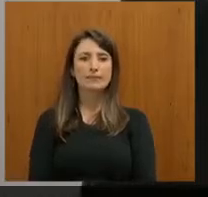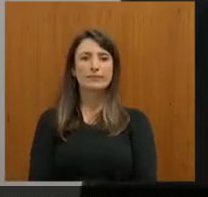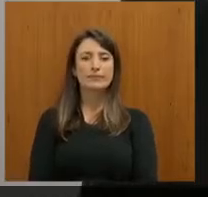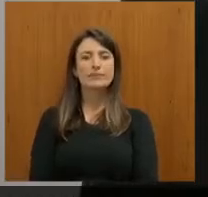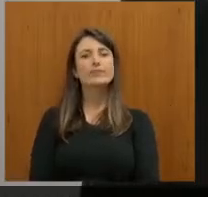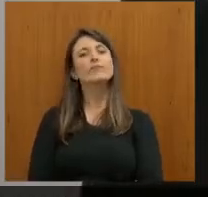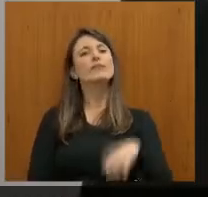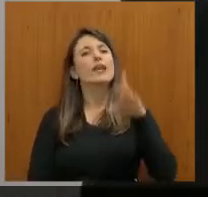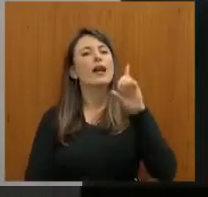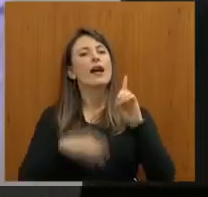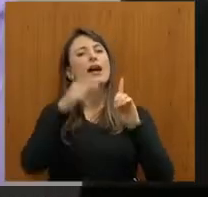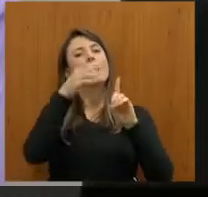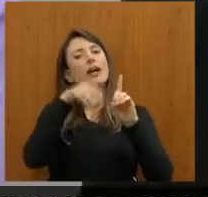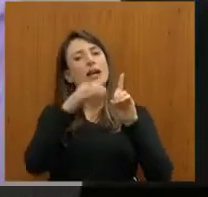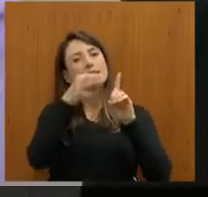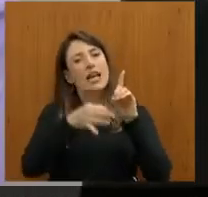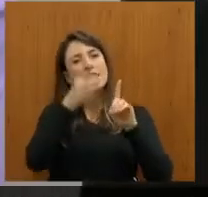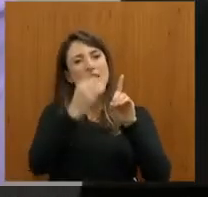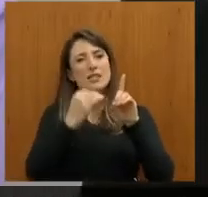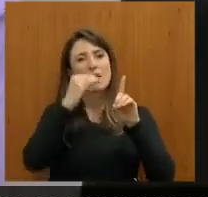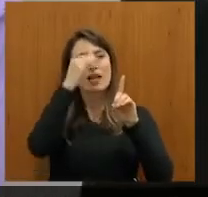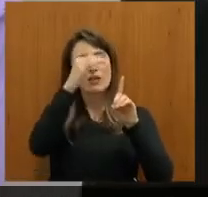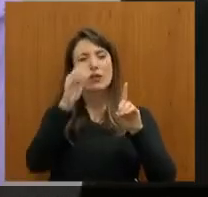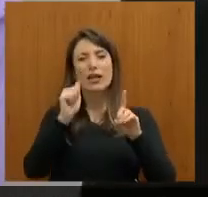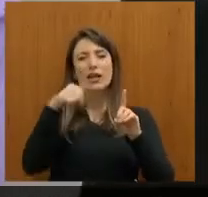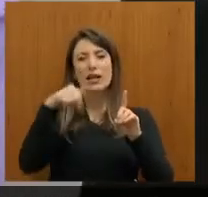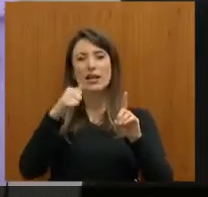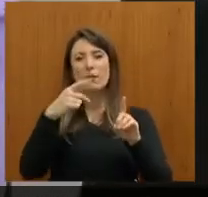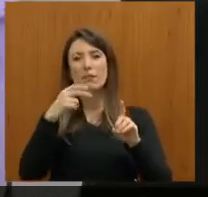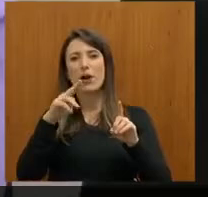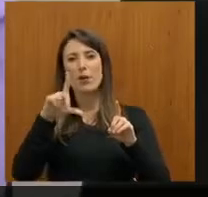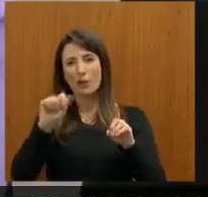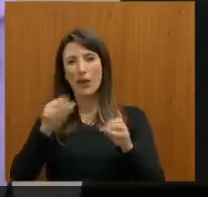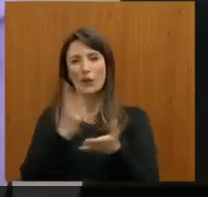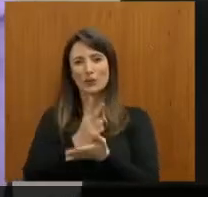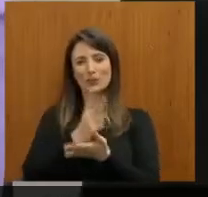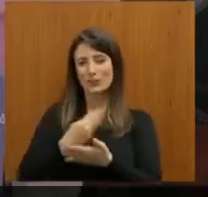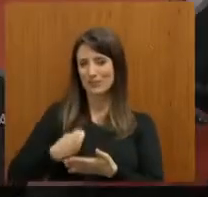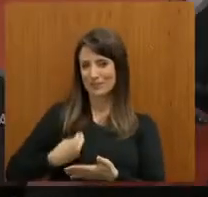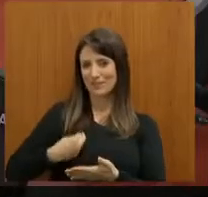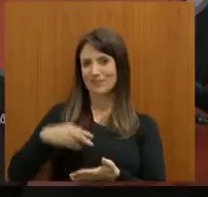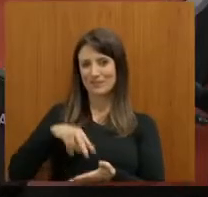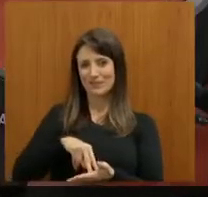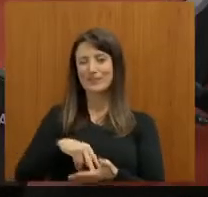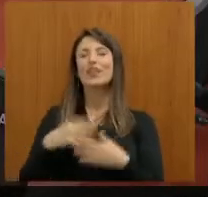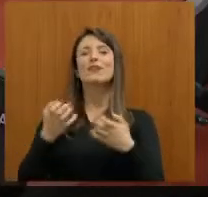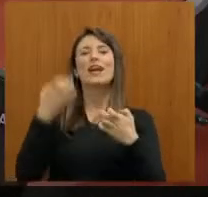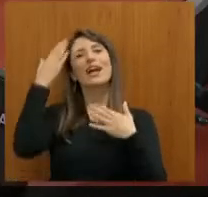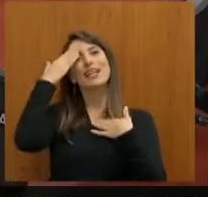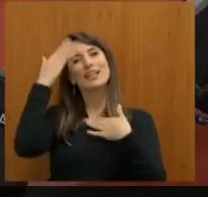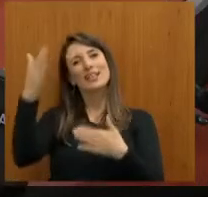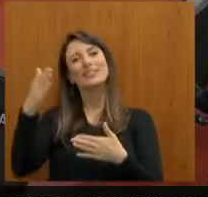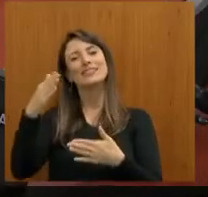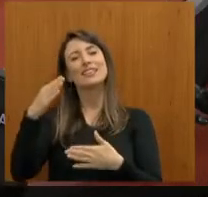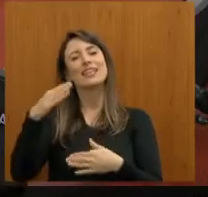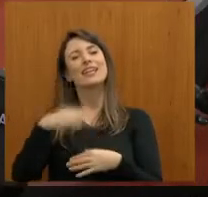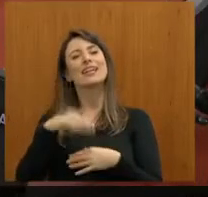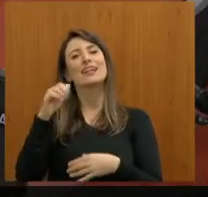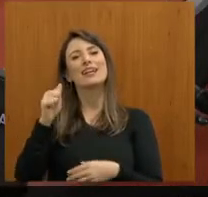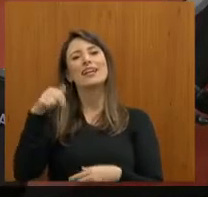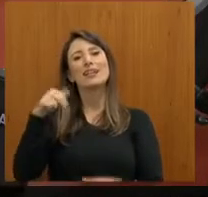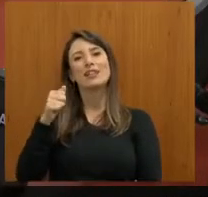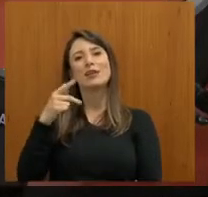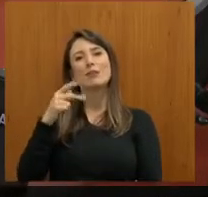desembargadora Ana Paula Caixeta que inclusive permanece conosco aqui e eu quero agradecer doutora Ana Paula pegou